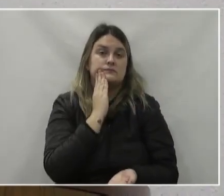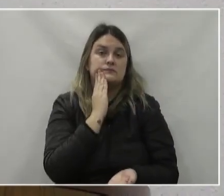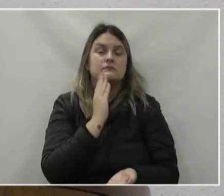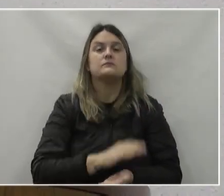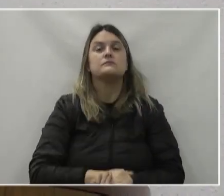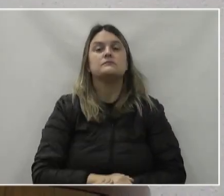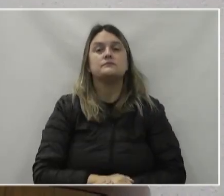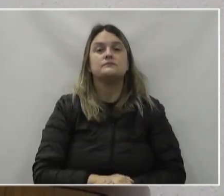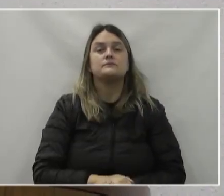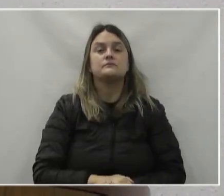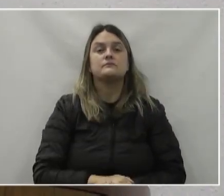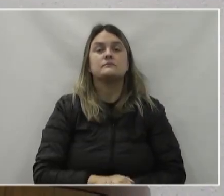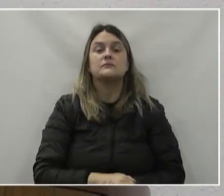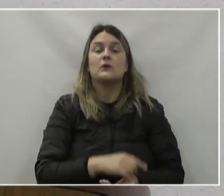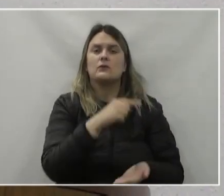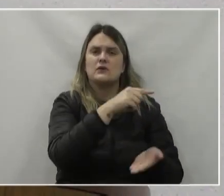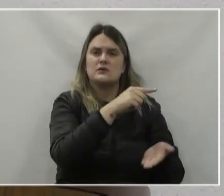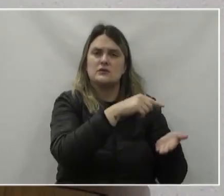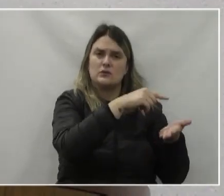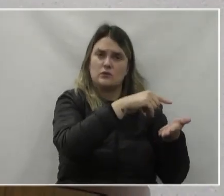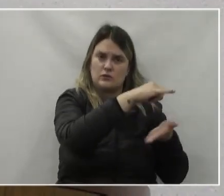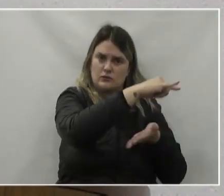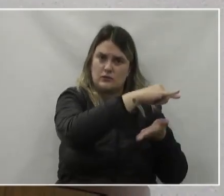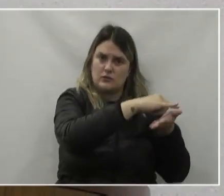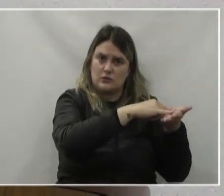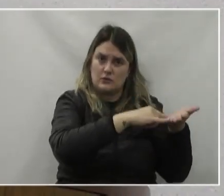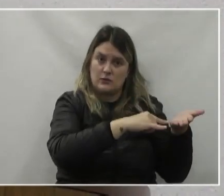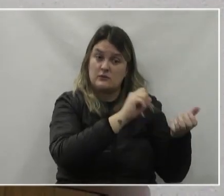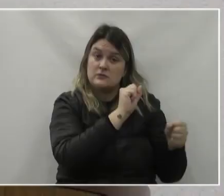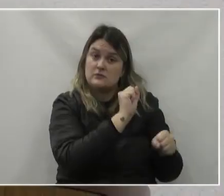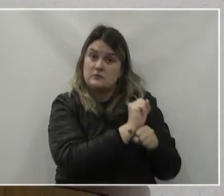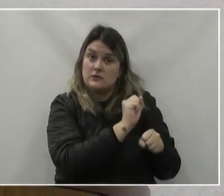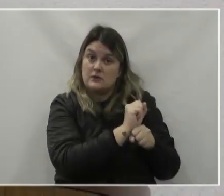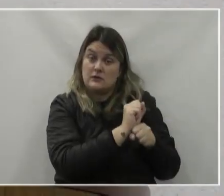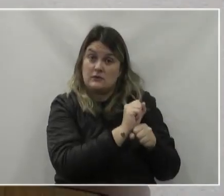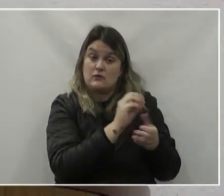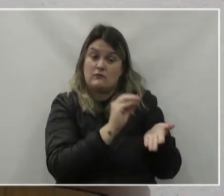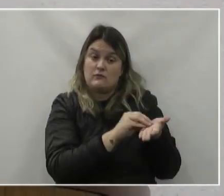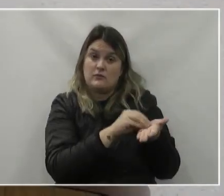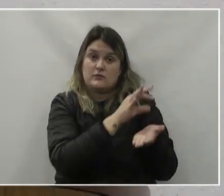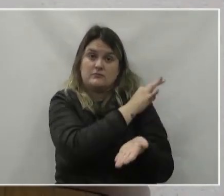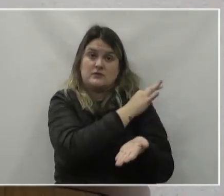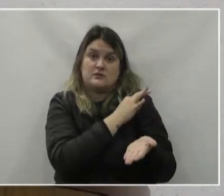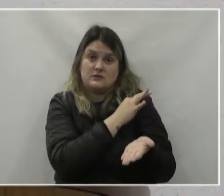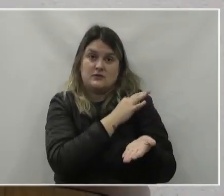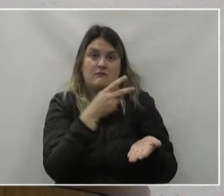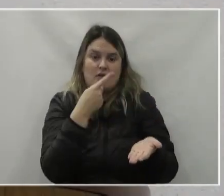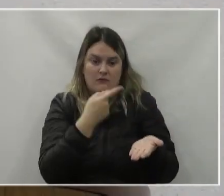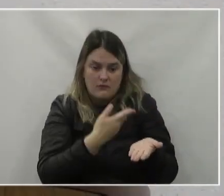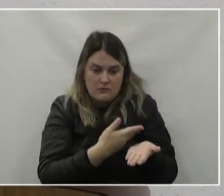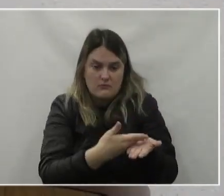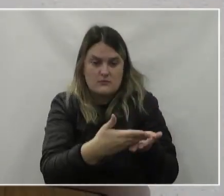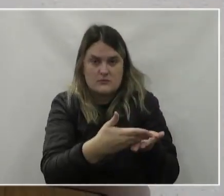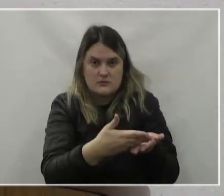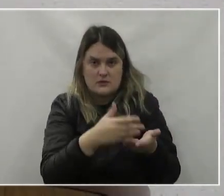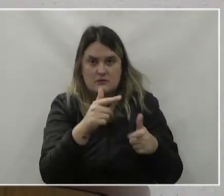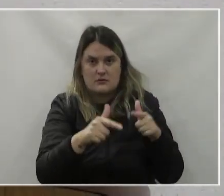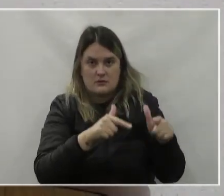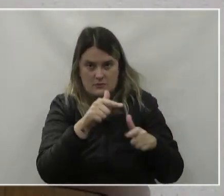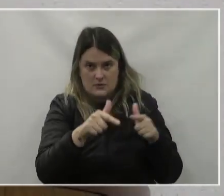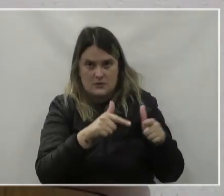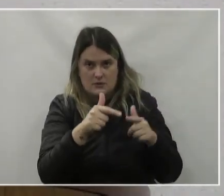oportunidade, ficou a cargo dele dar a ordem de serviço para início dos trabalhos